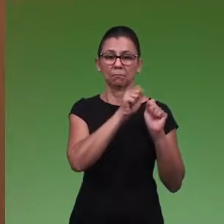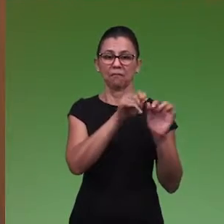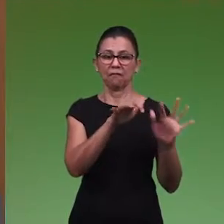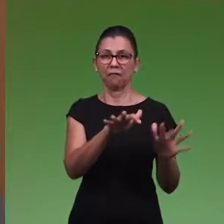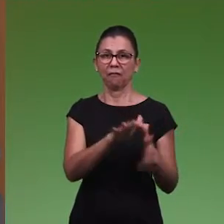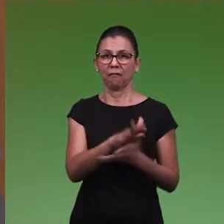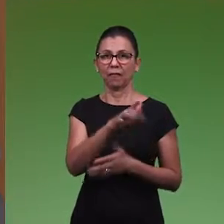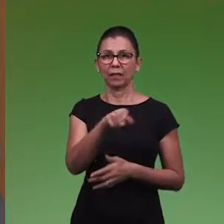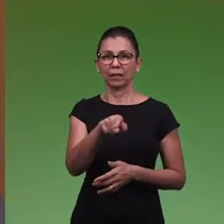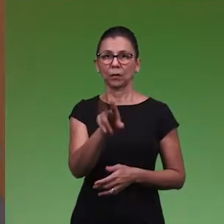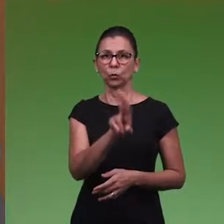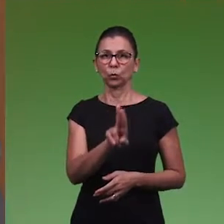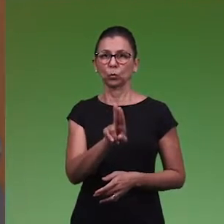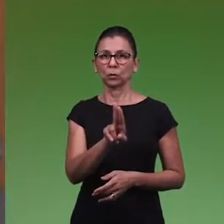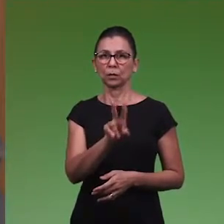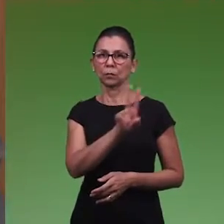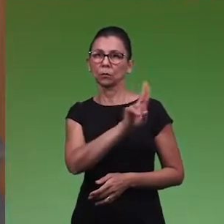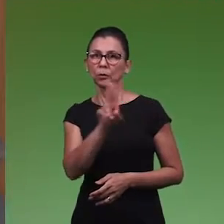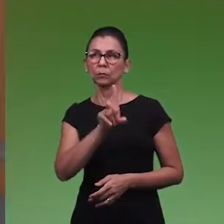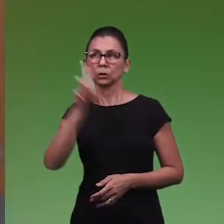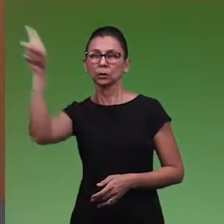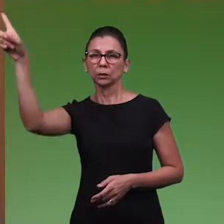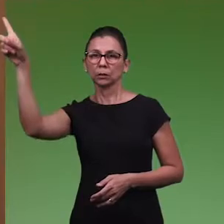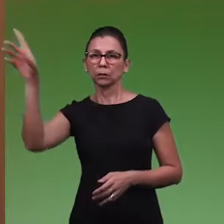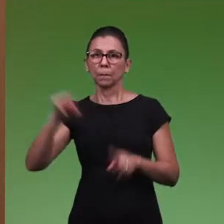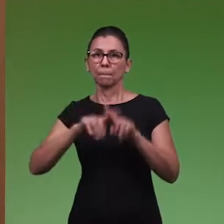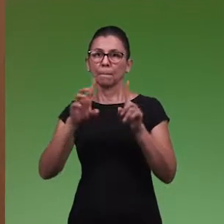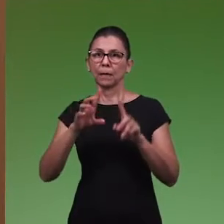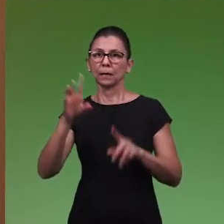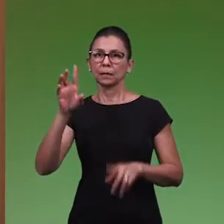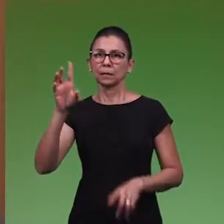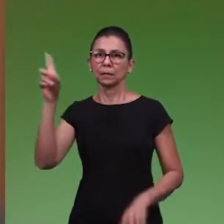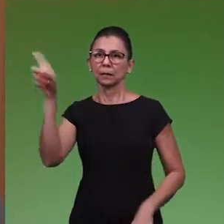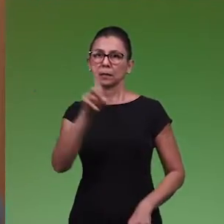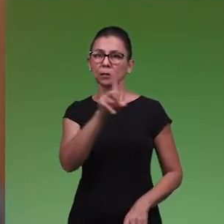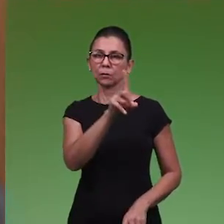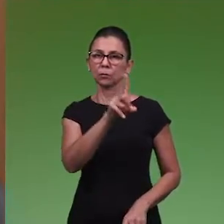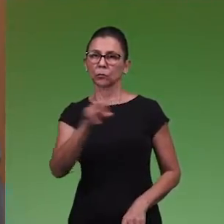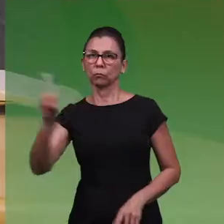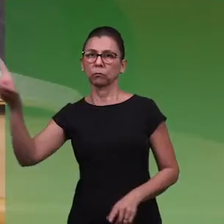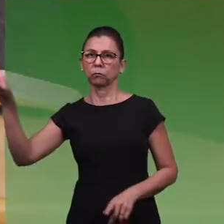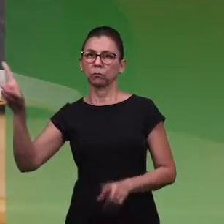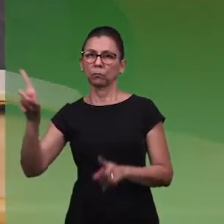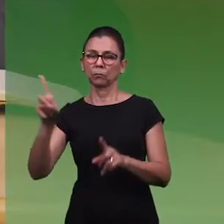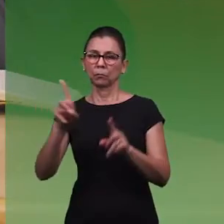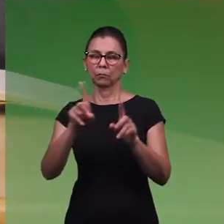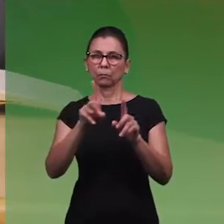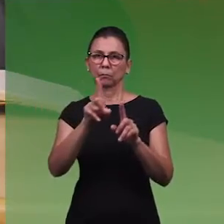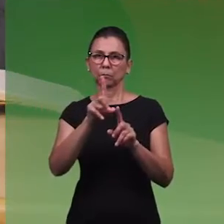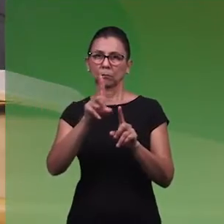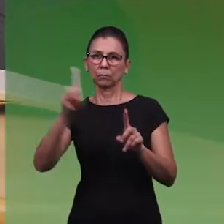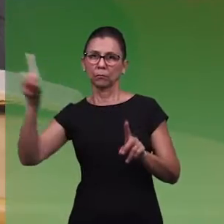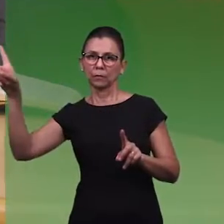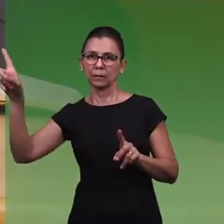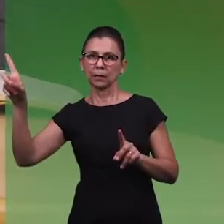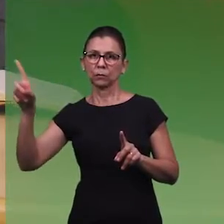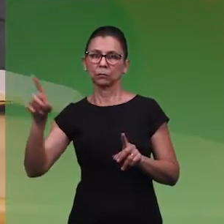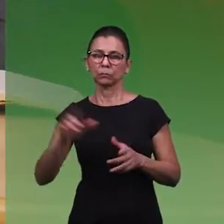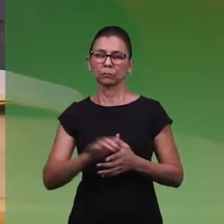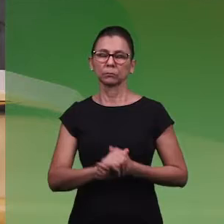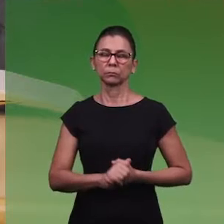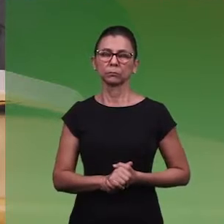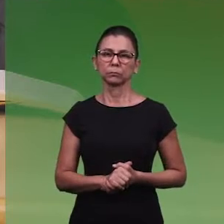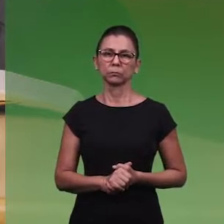engano, mas Deus não opera ali, Deus não fala ali, Deus não se faz presente ali. E o Senhor nos mostrou